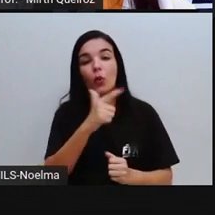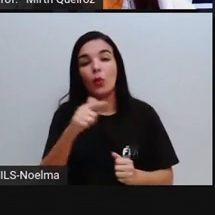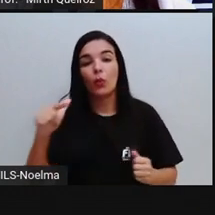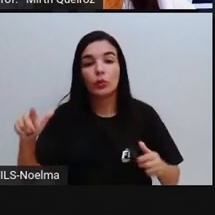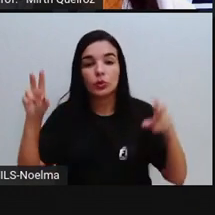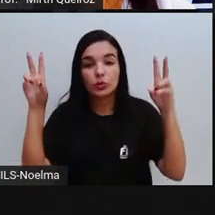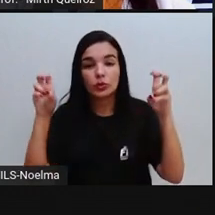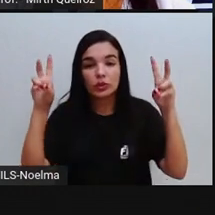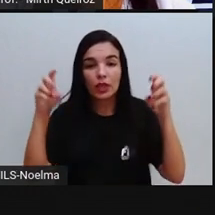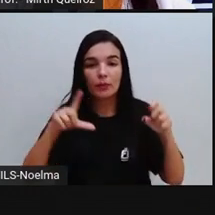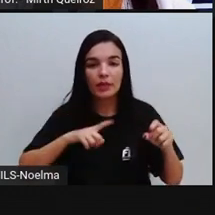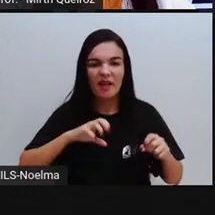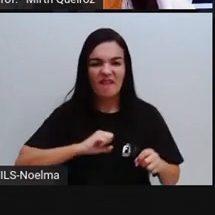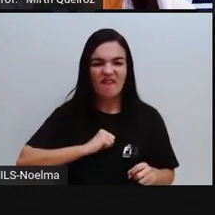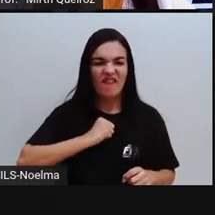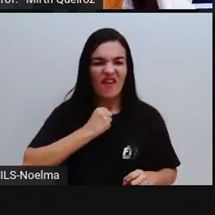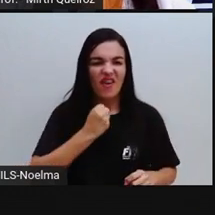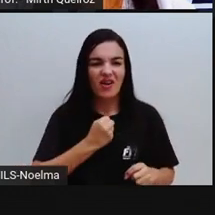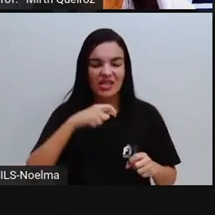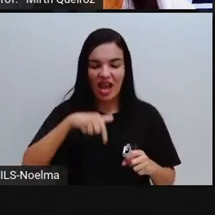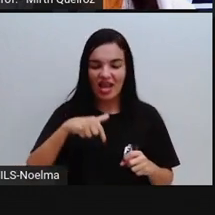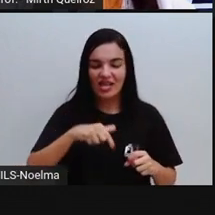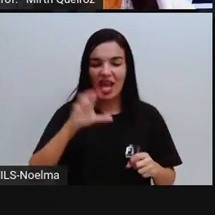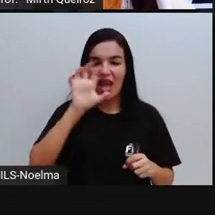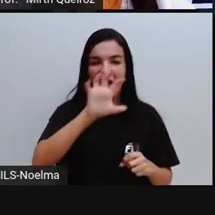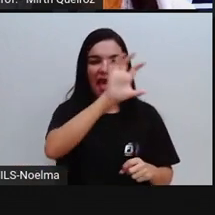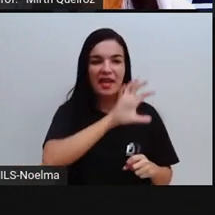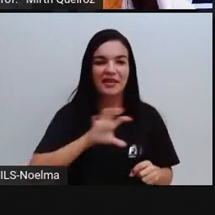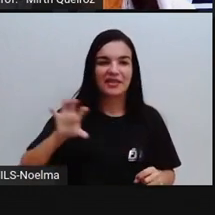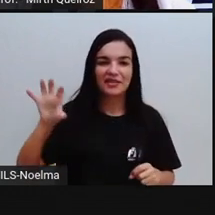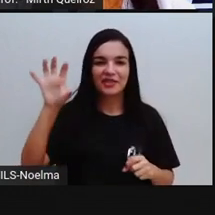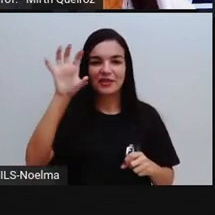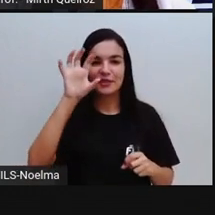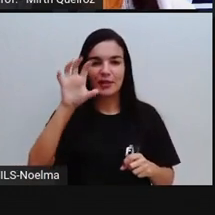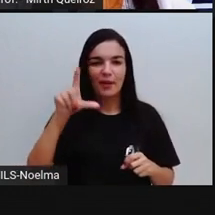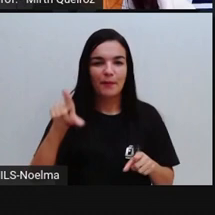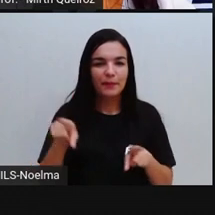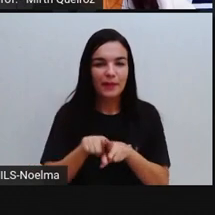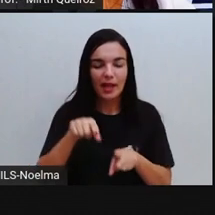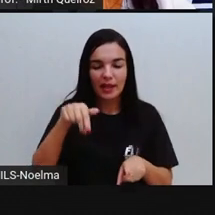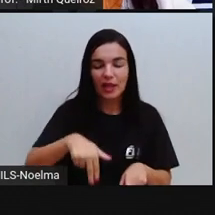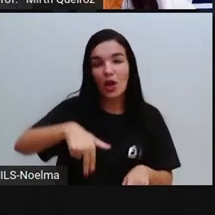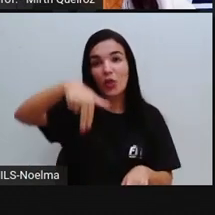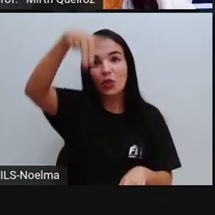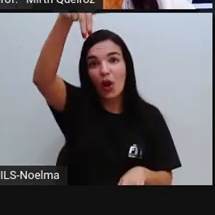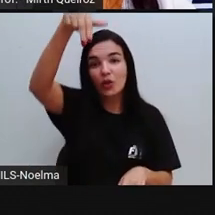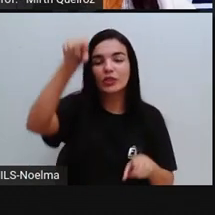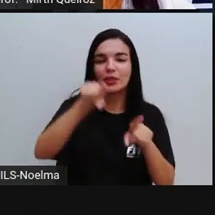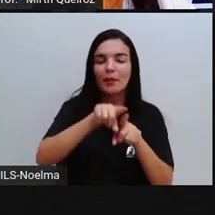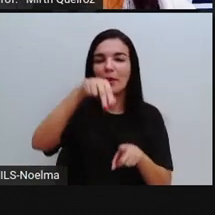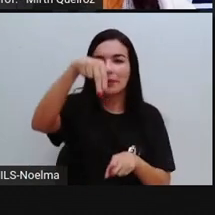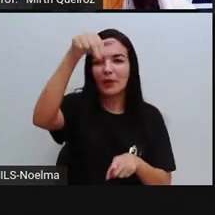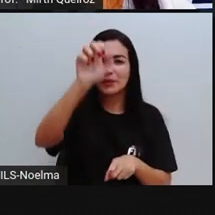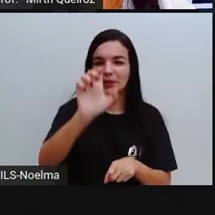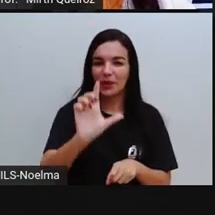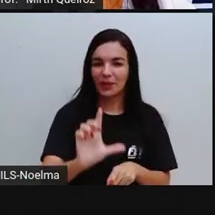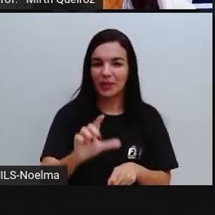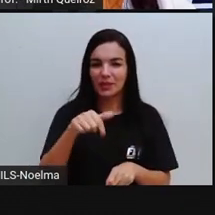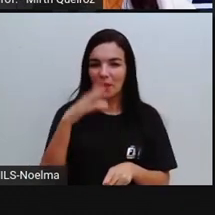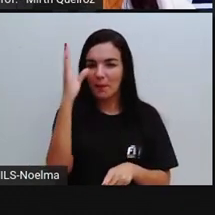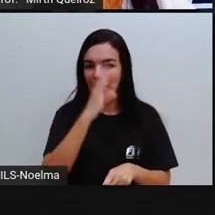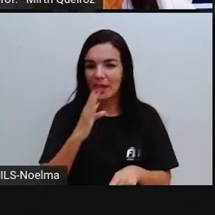cultura regionalista que hoje representa todo o norte e nordeste do Brasil e tornando-se, no